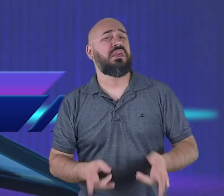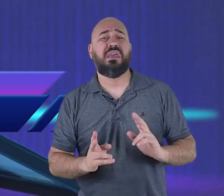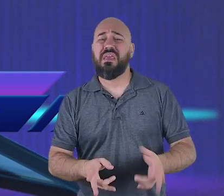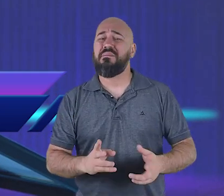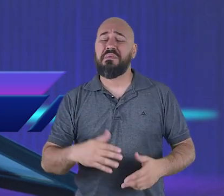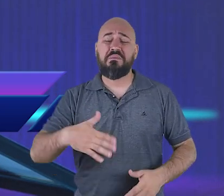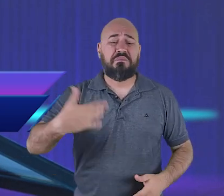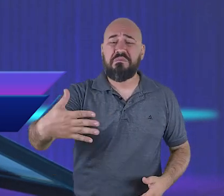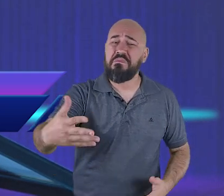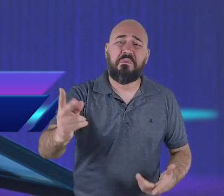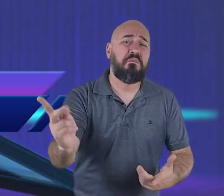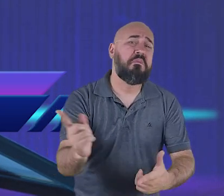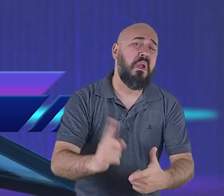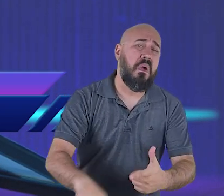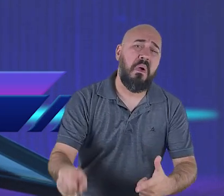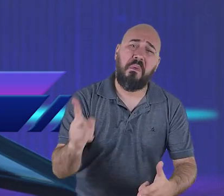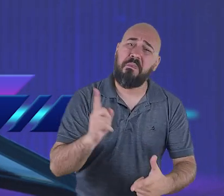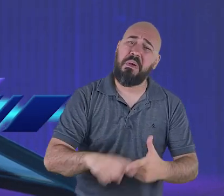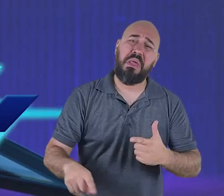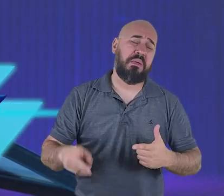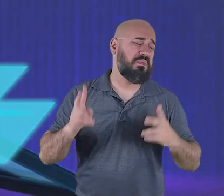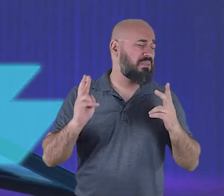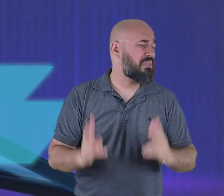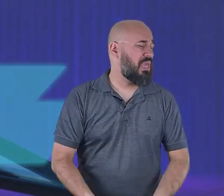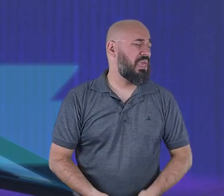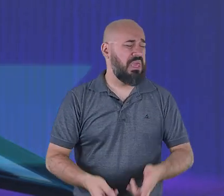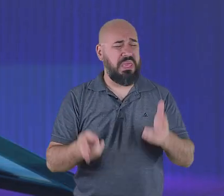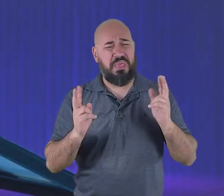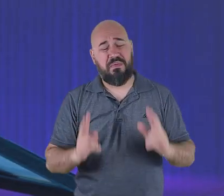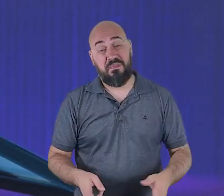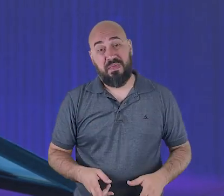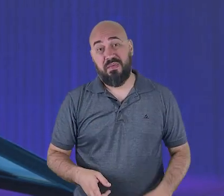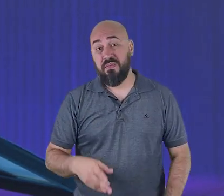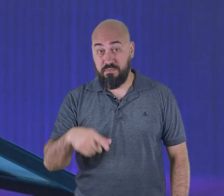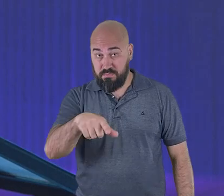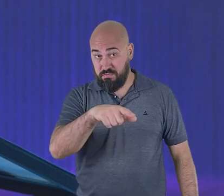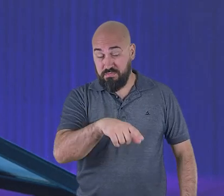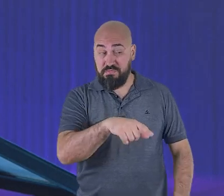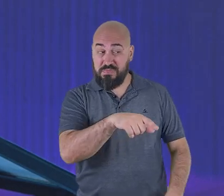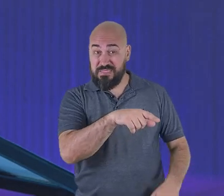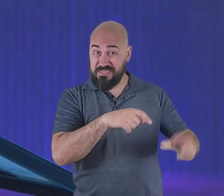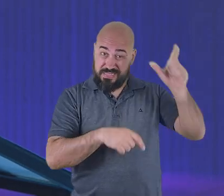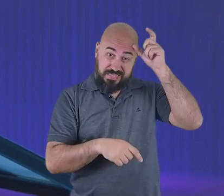problemas. Satanás é o autor do engano e da morte.